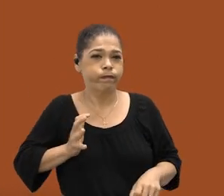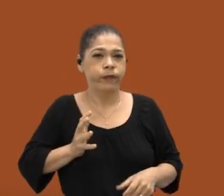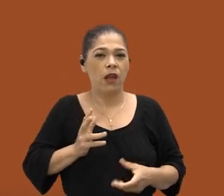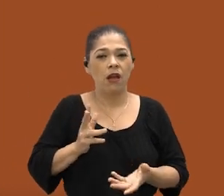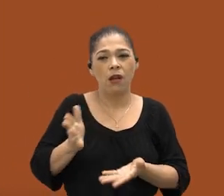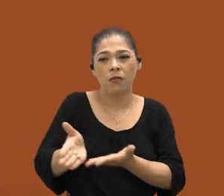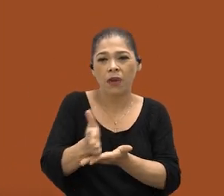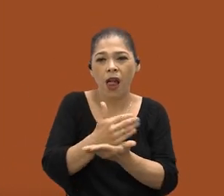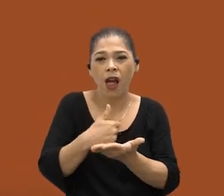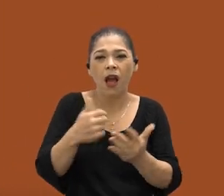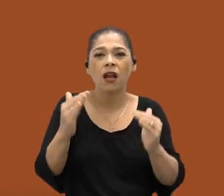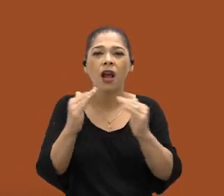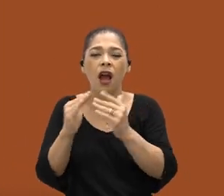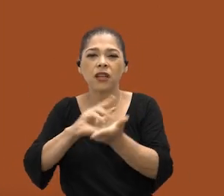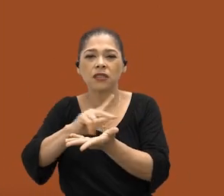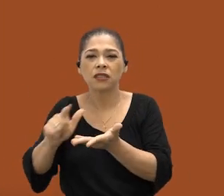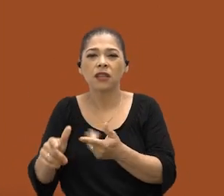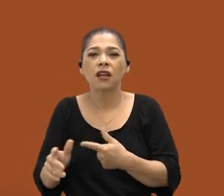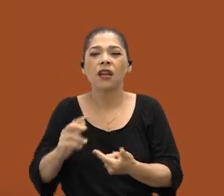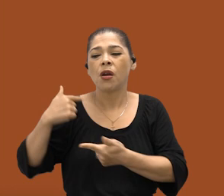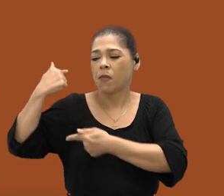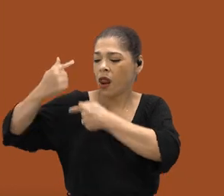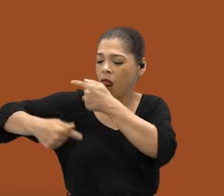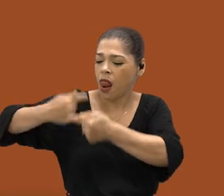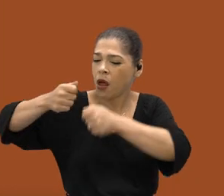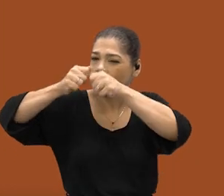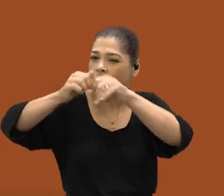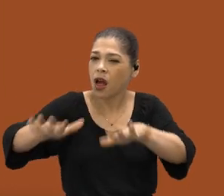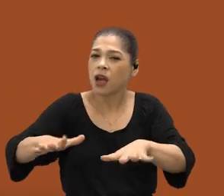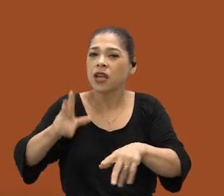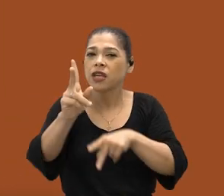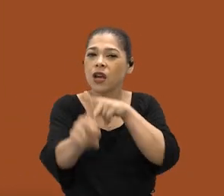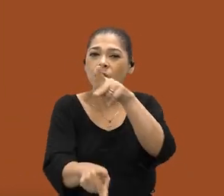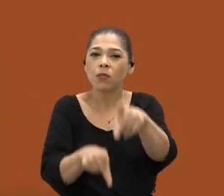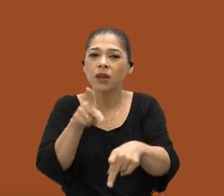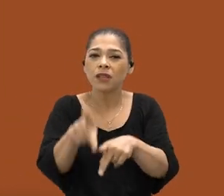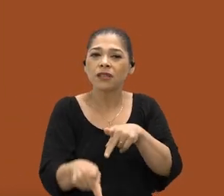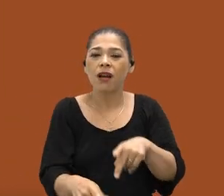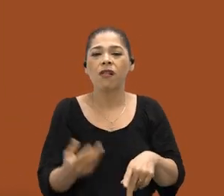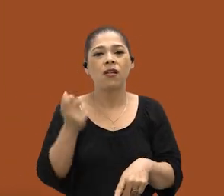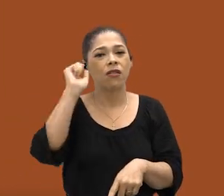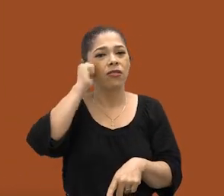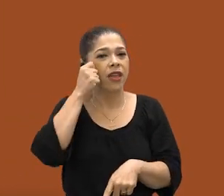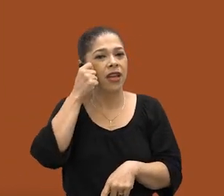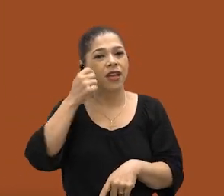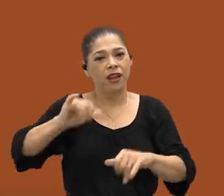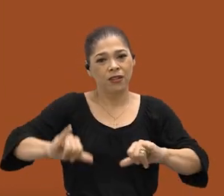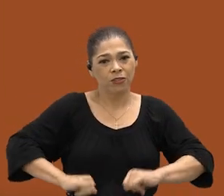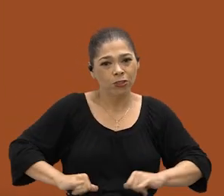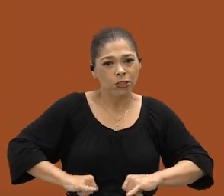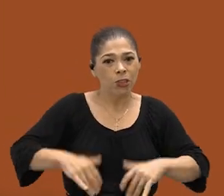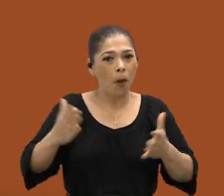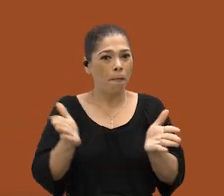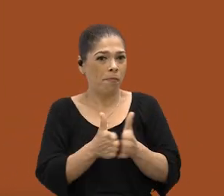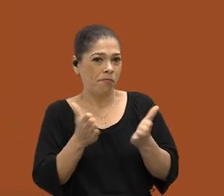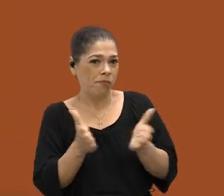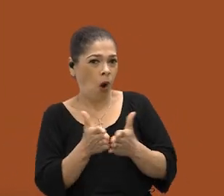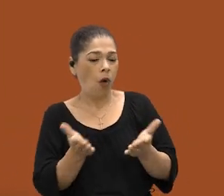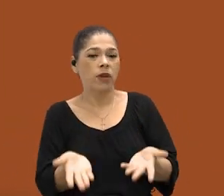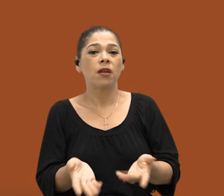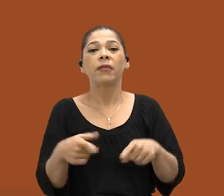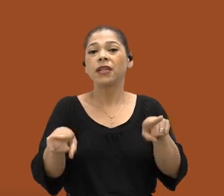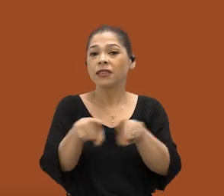ricos terem propriedades ilegar isso intergeracionalmente e a população negra procariedade da vida mas